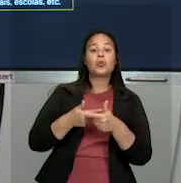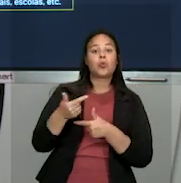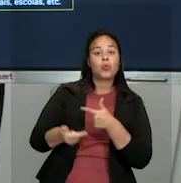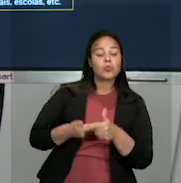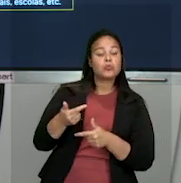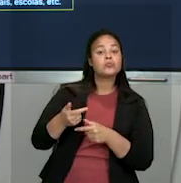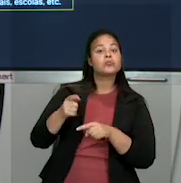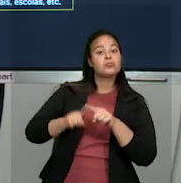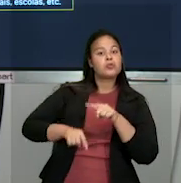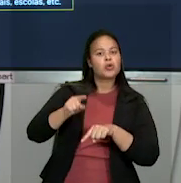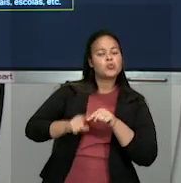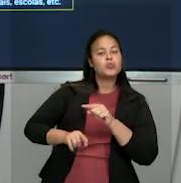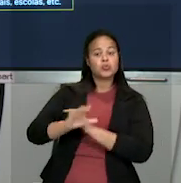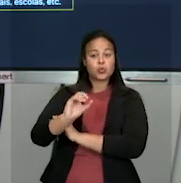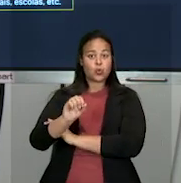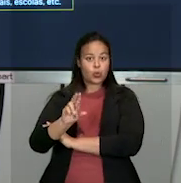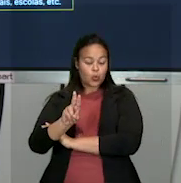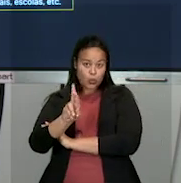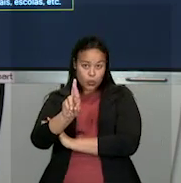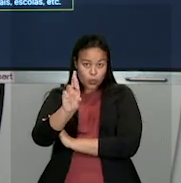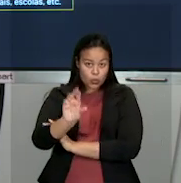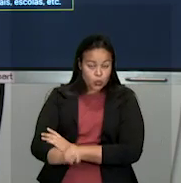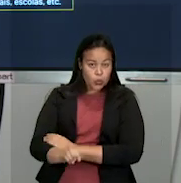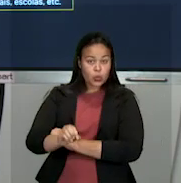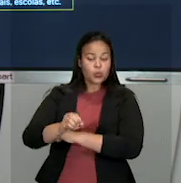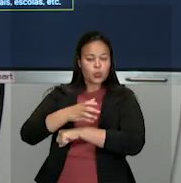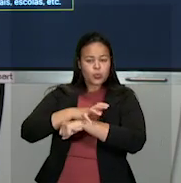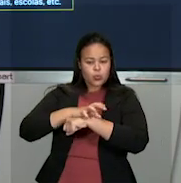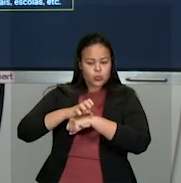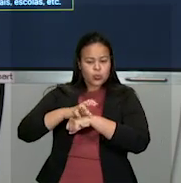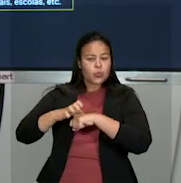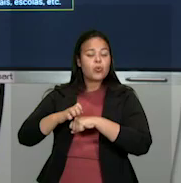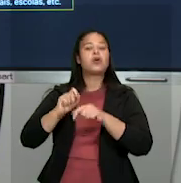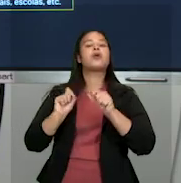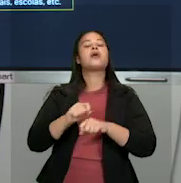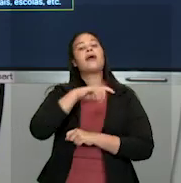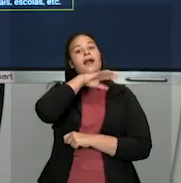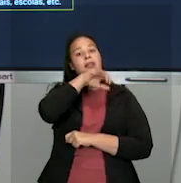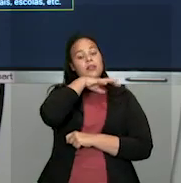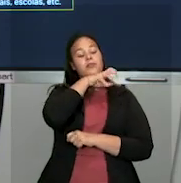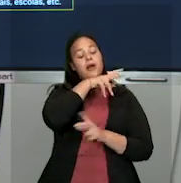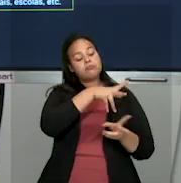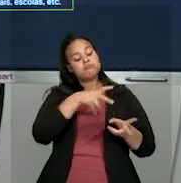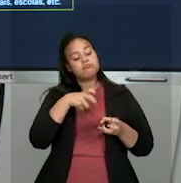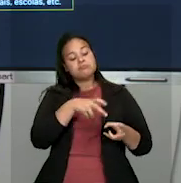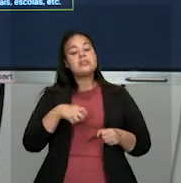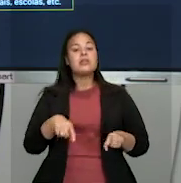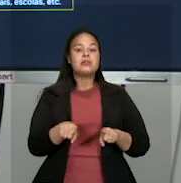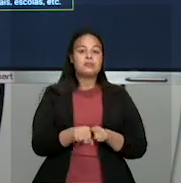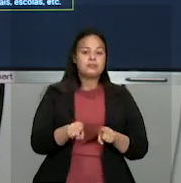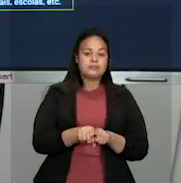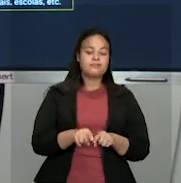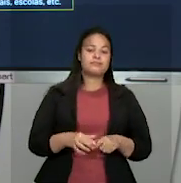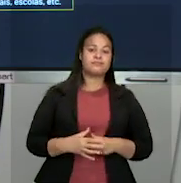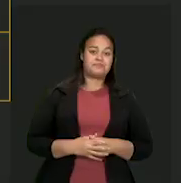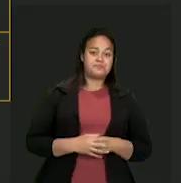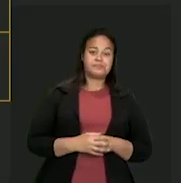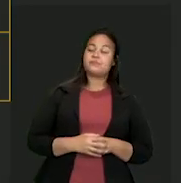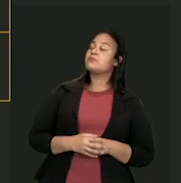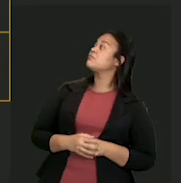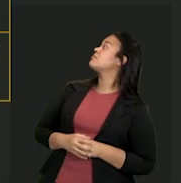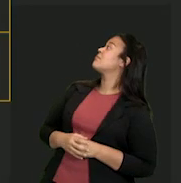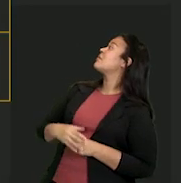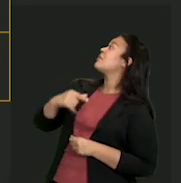couro, por exemplo, são produtos de origem animal. Também vão vir dessa atividade. Nós temos